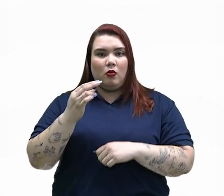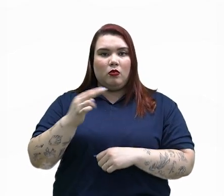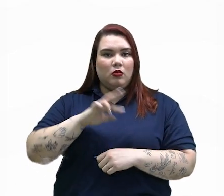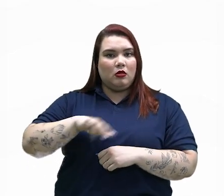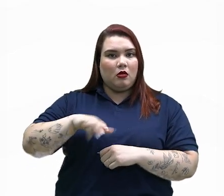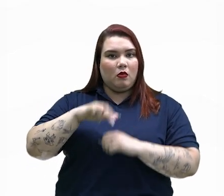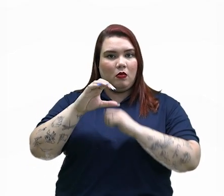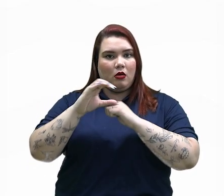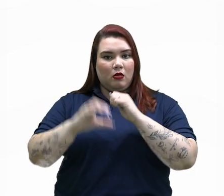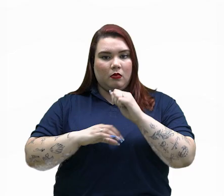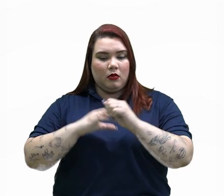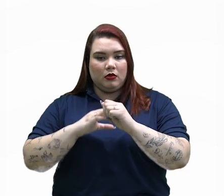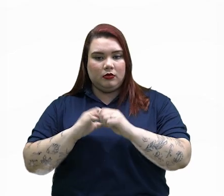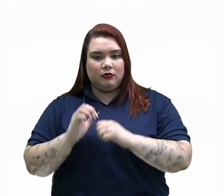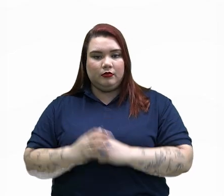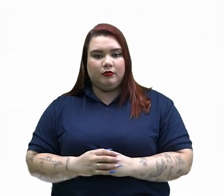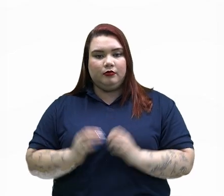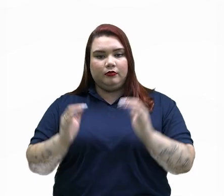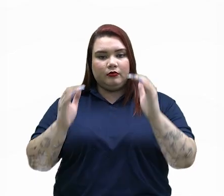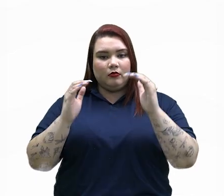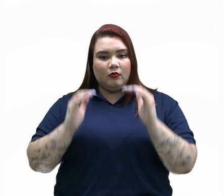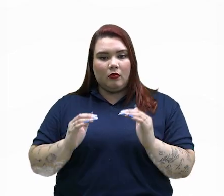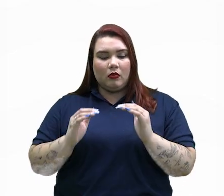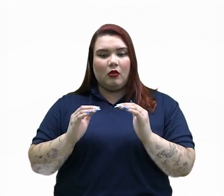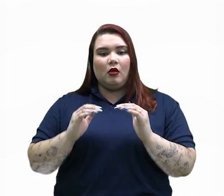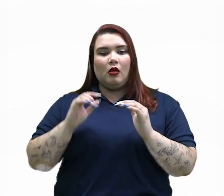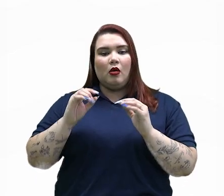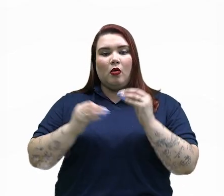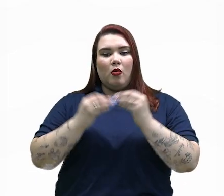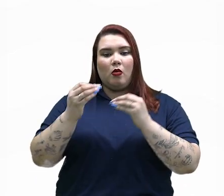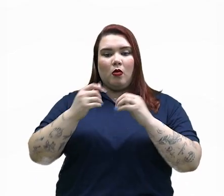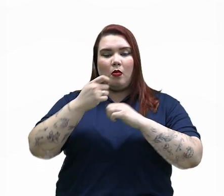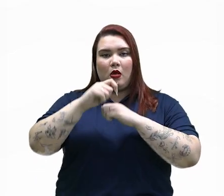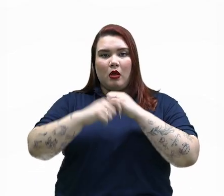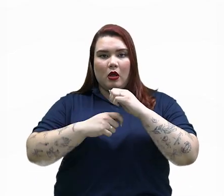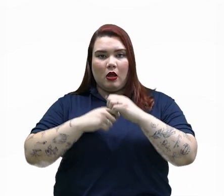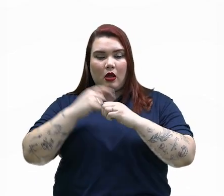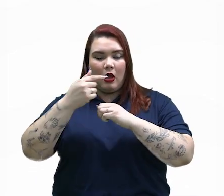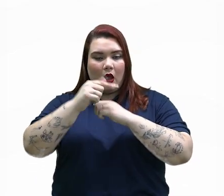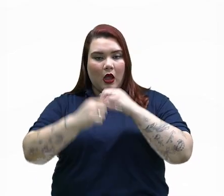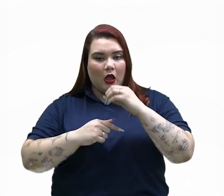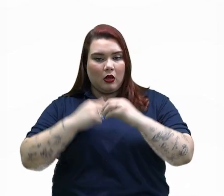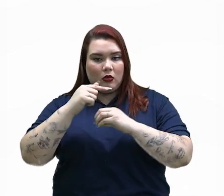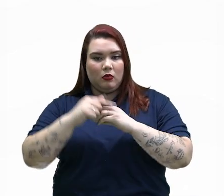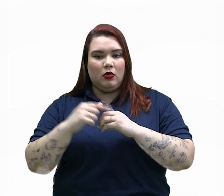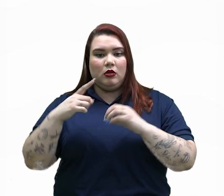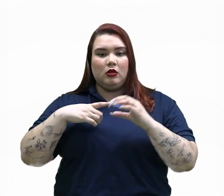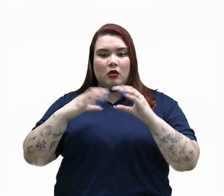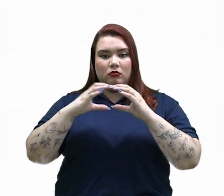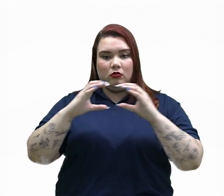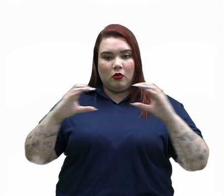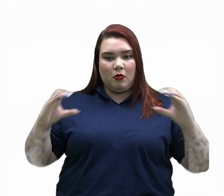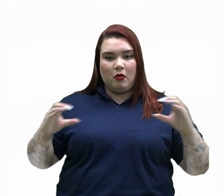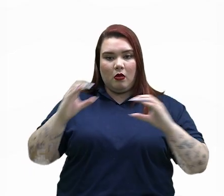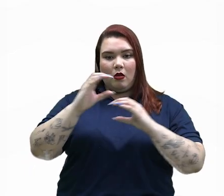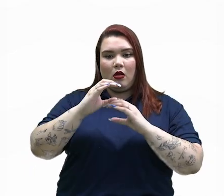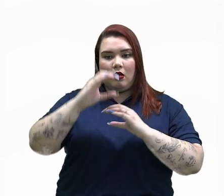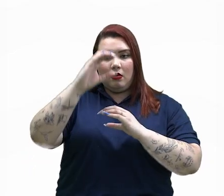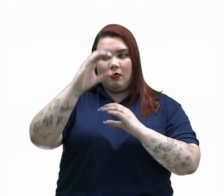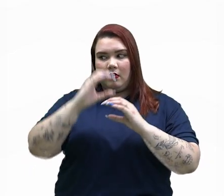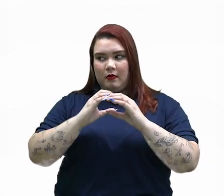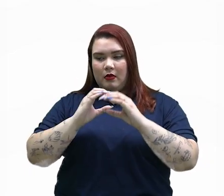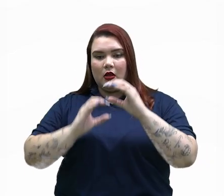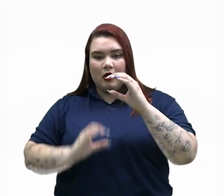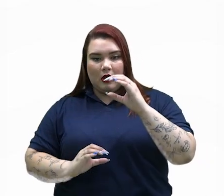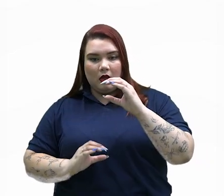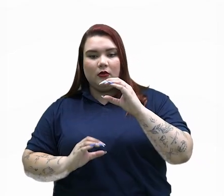aromática, Já com relação à disposição dos átomos, nós temos cadeias normais ou ramificadas. Quanto